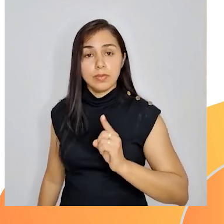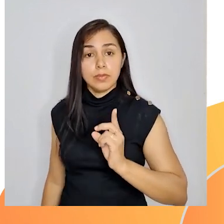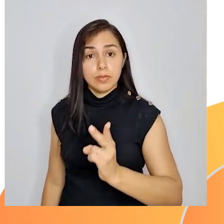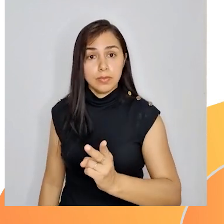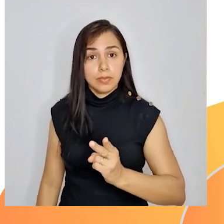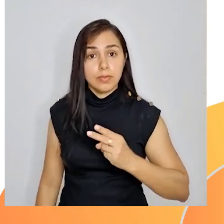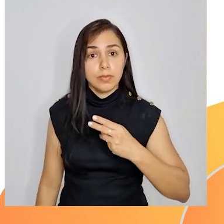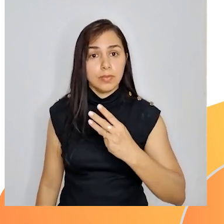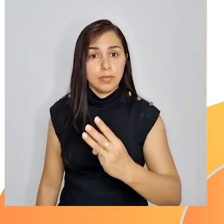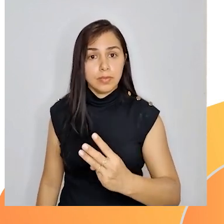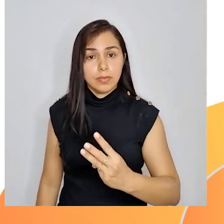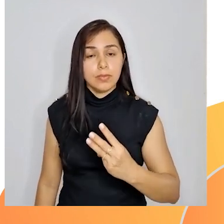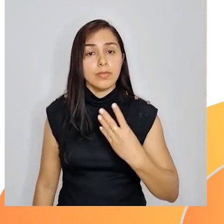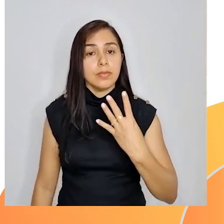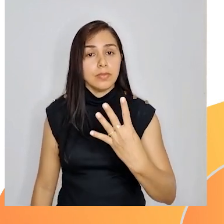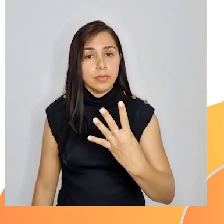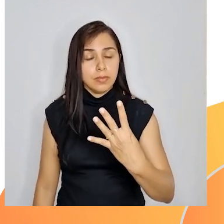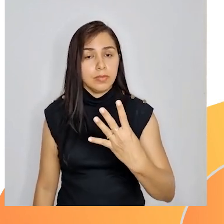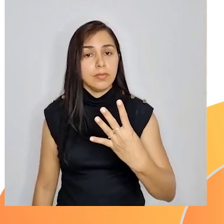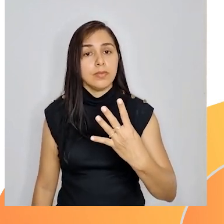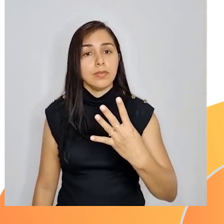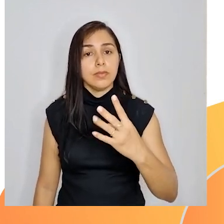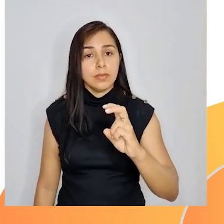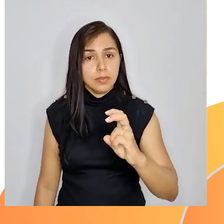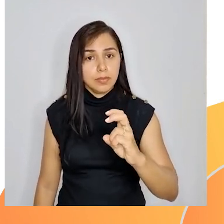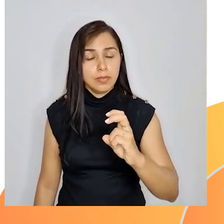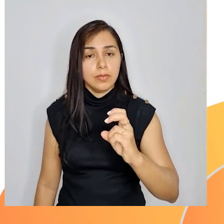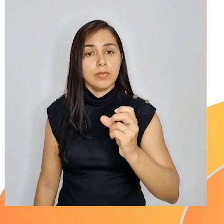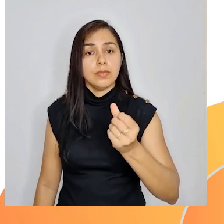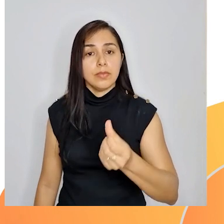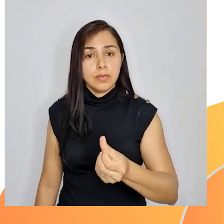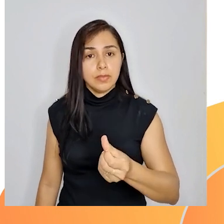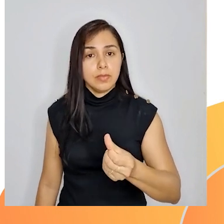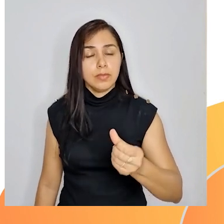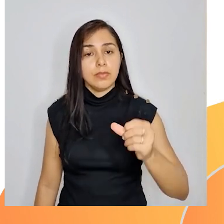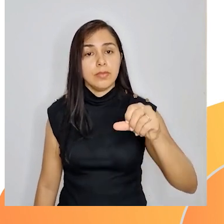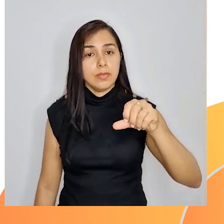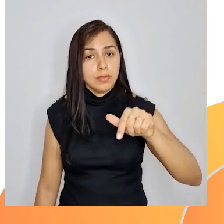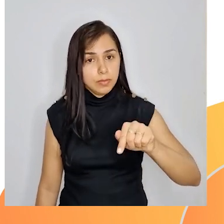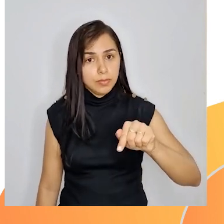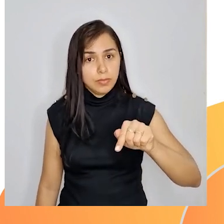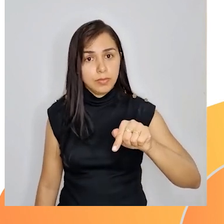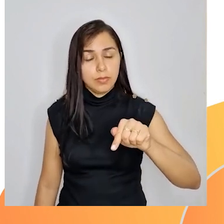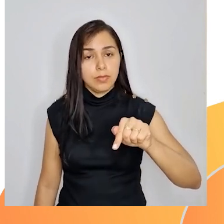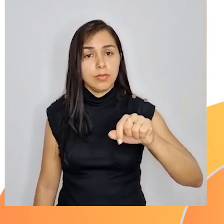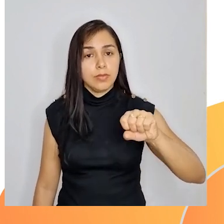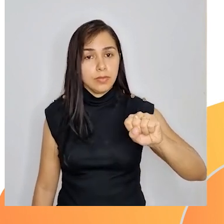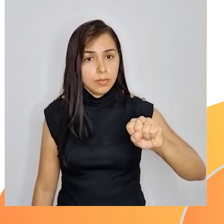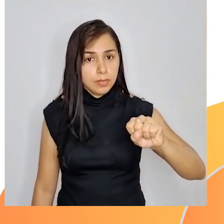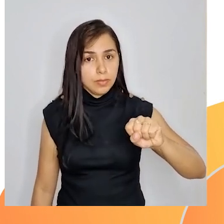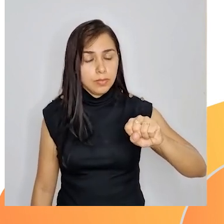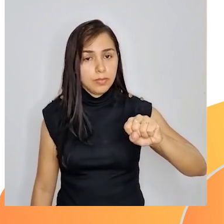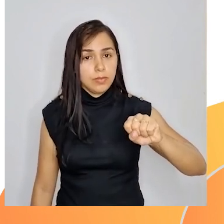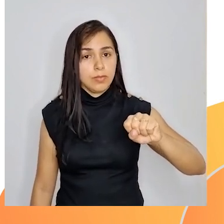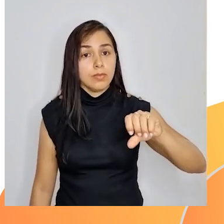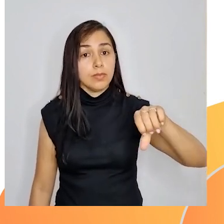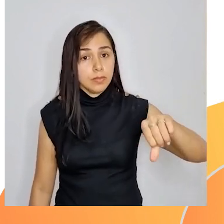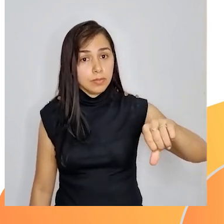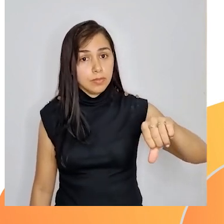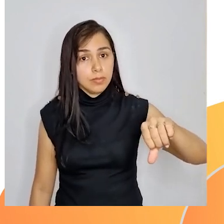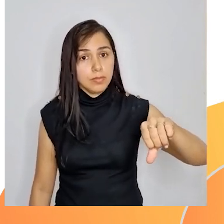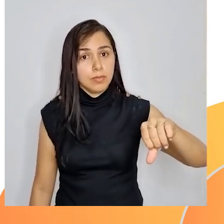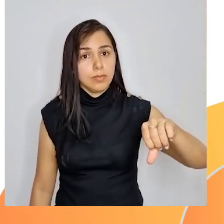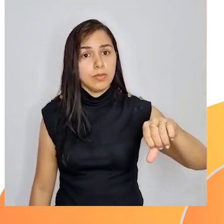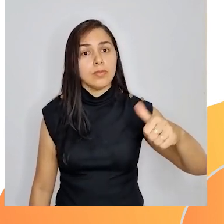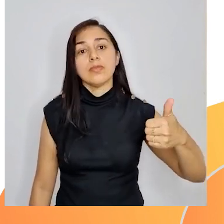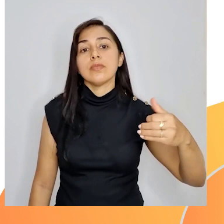3 4 5 6 7 8 9